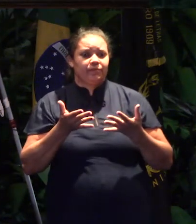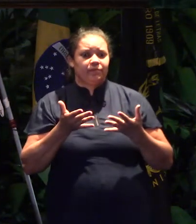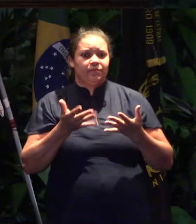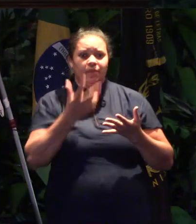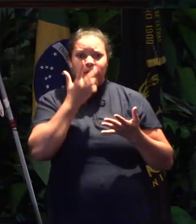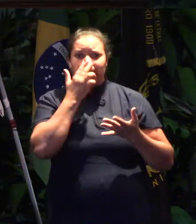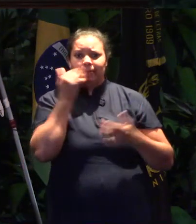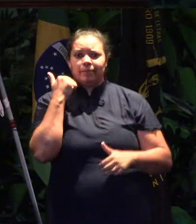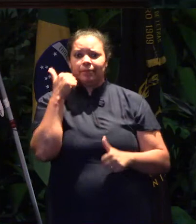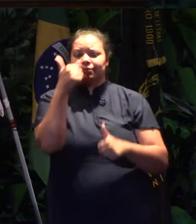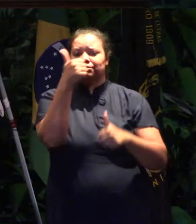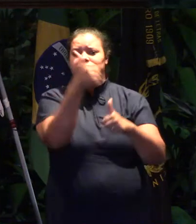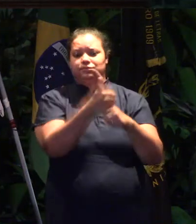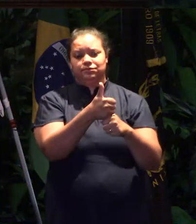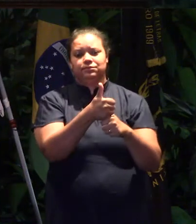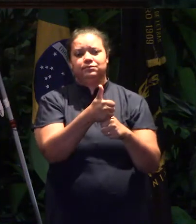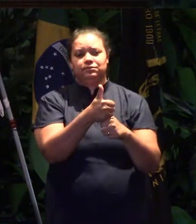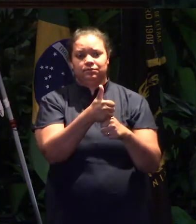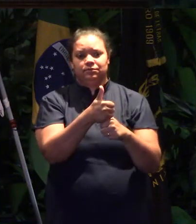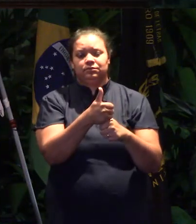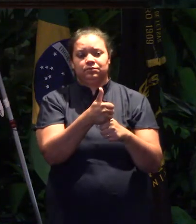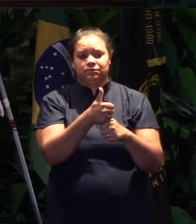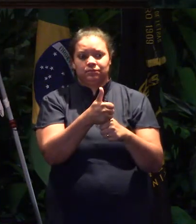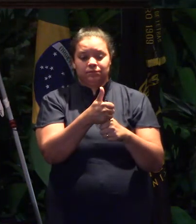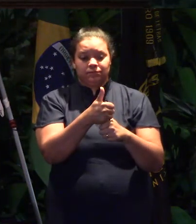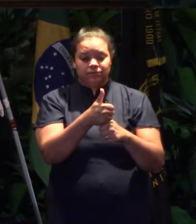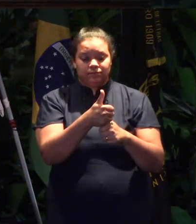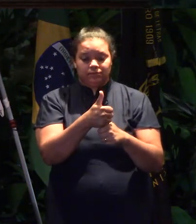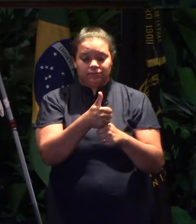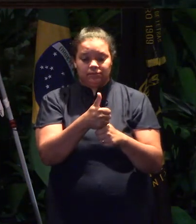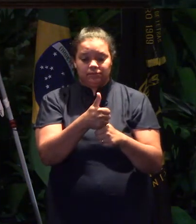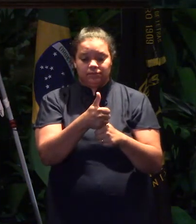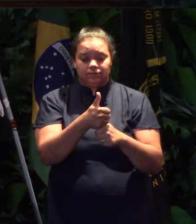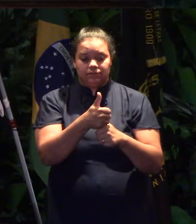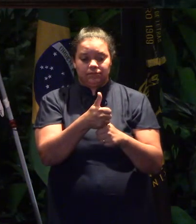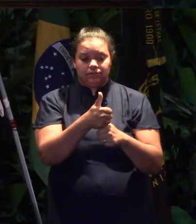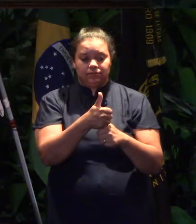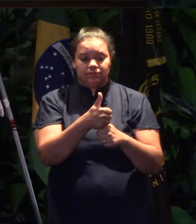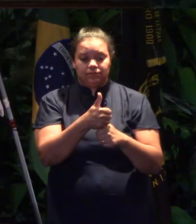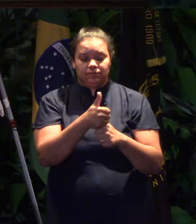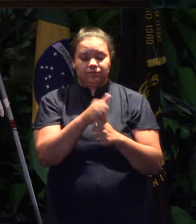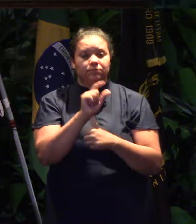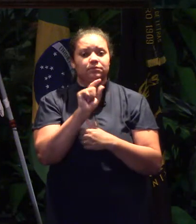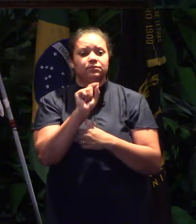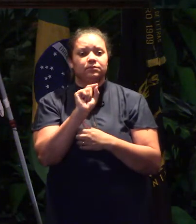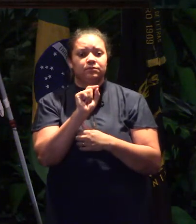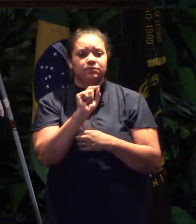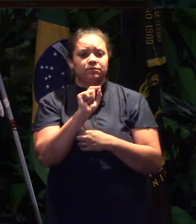encarnar, né, de alguma forma, é uma possibilidade de que as pessoas